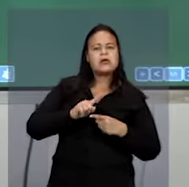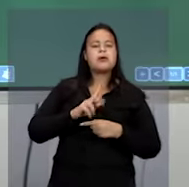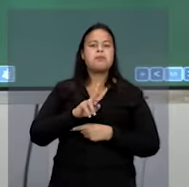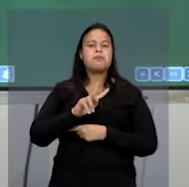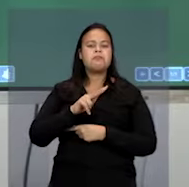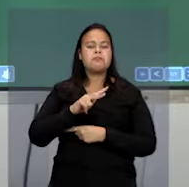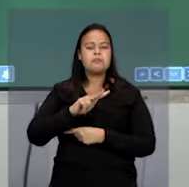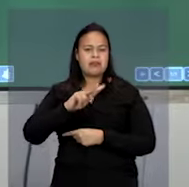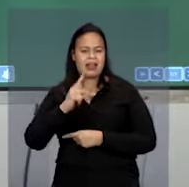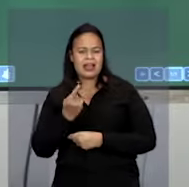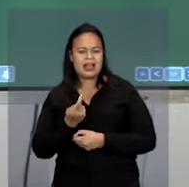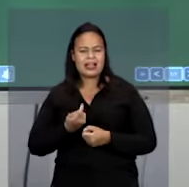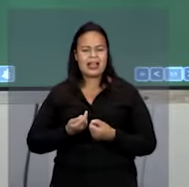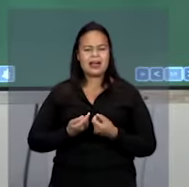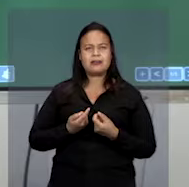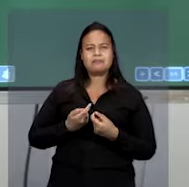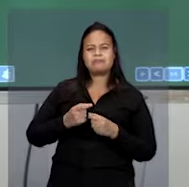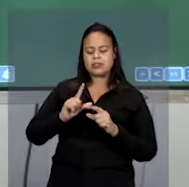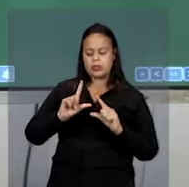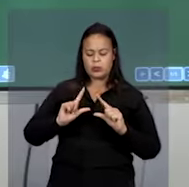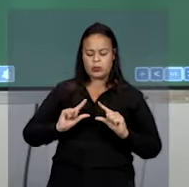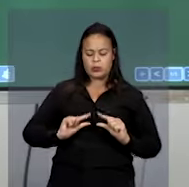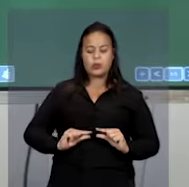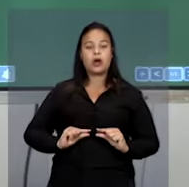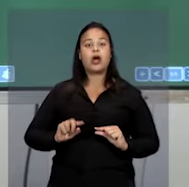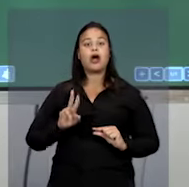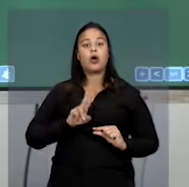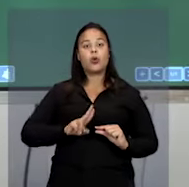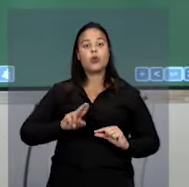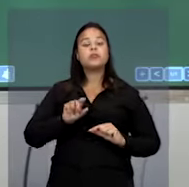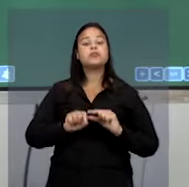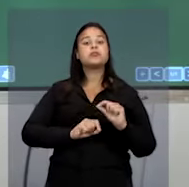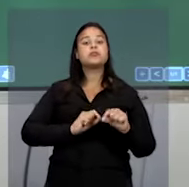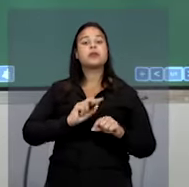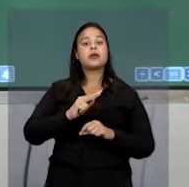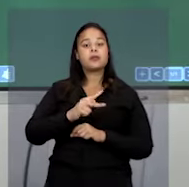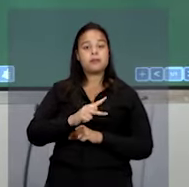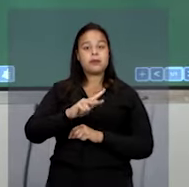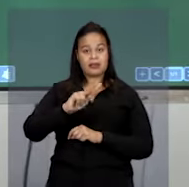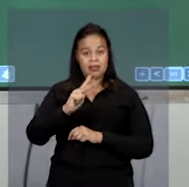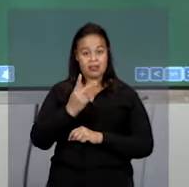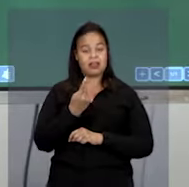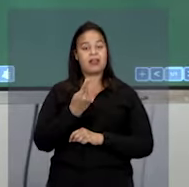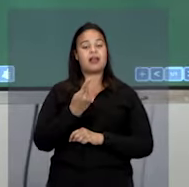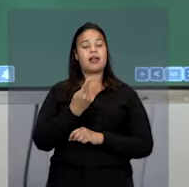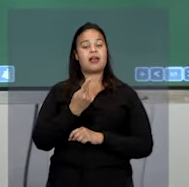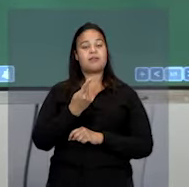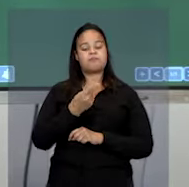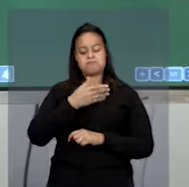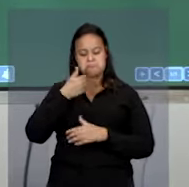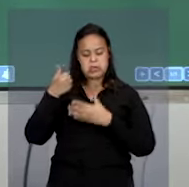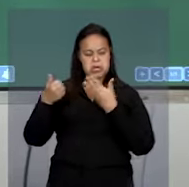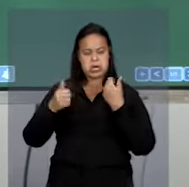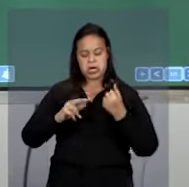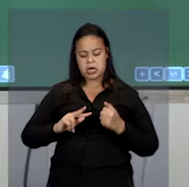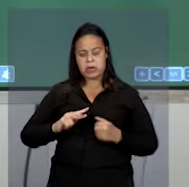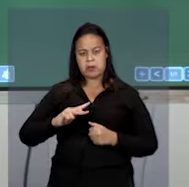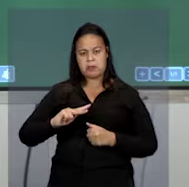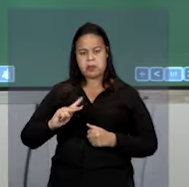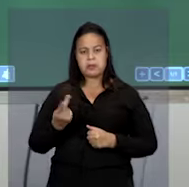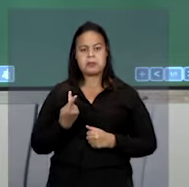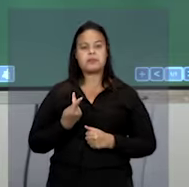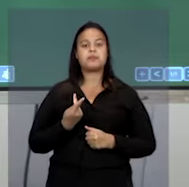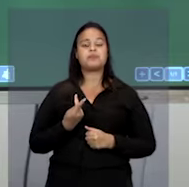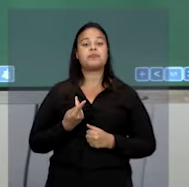muito alterado, está baixo, né? A gente usa o carbonato para corrigir o pH. Então, quando